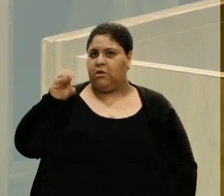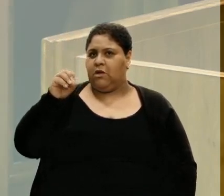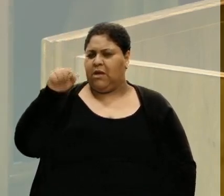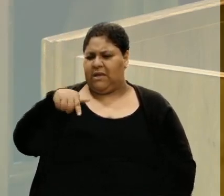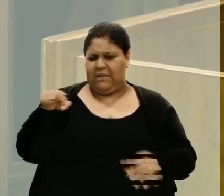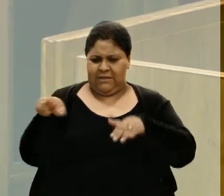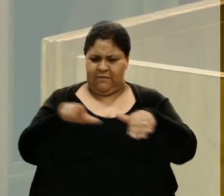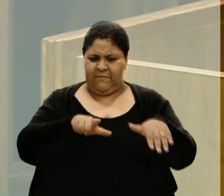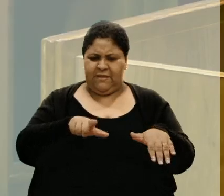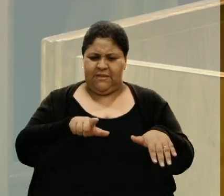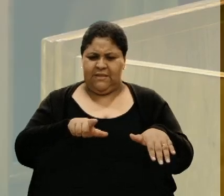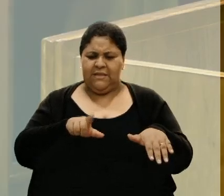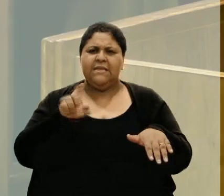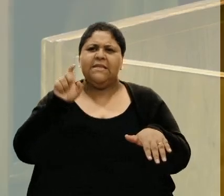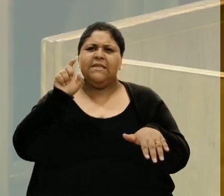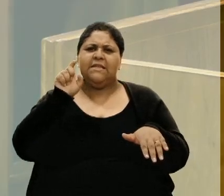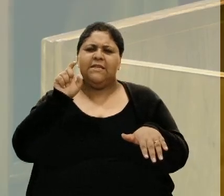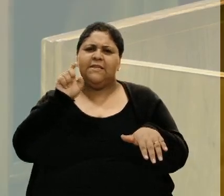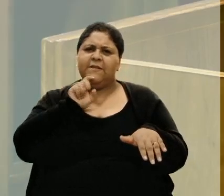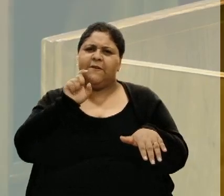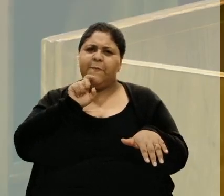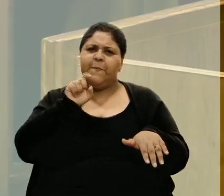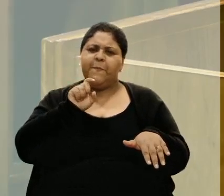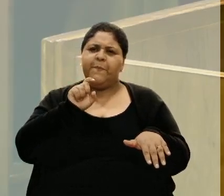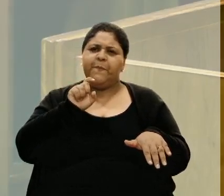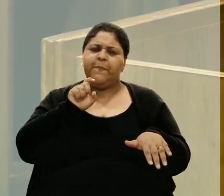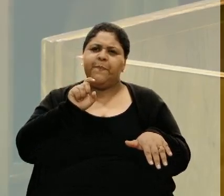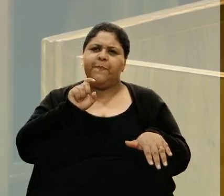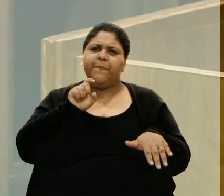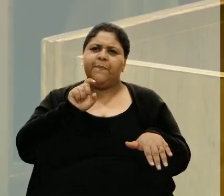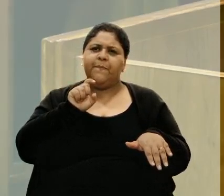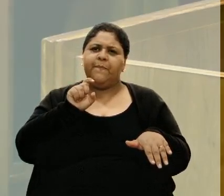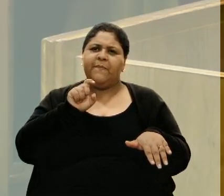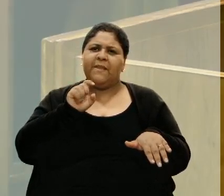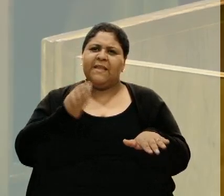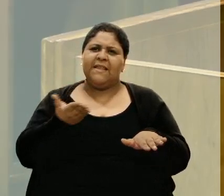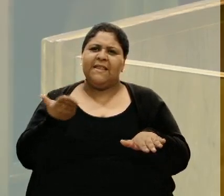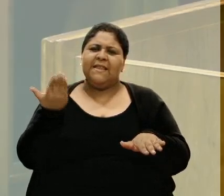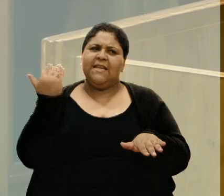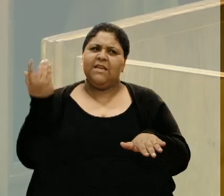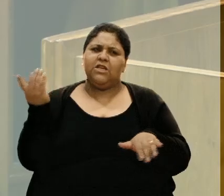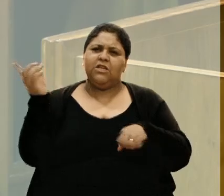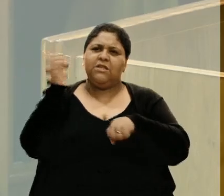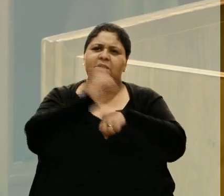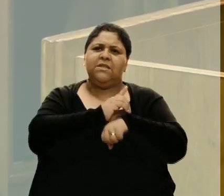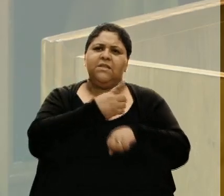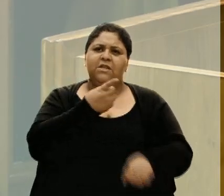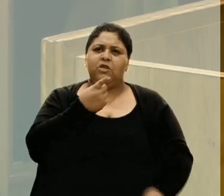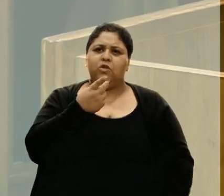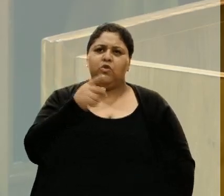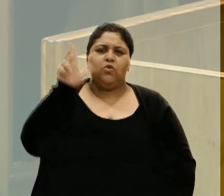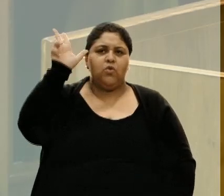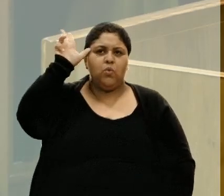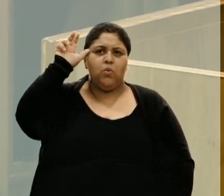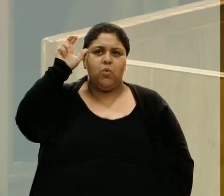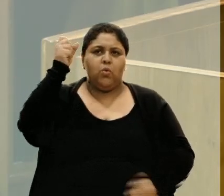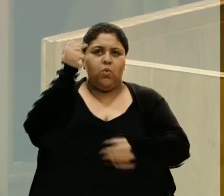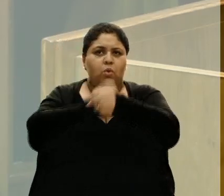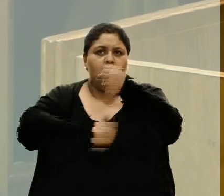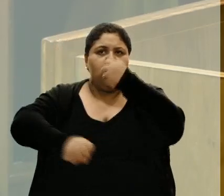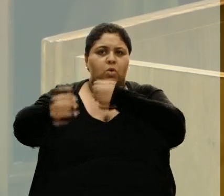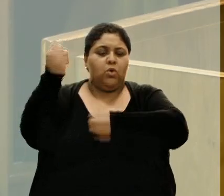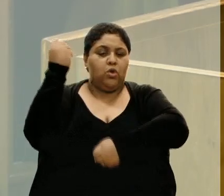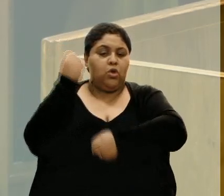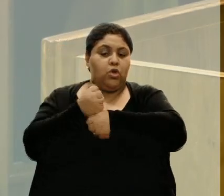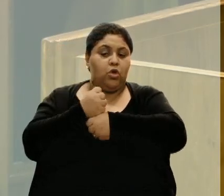sexta-feira, onde ele nos colocou que desde o dia 12 de abril do ano passado foi